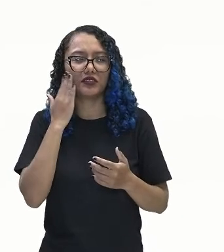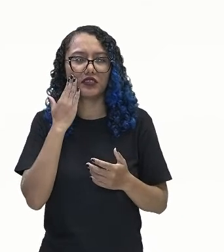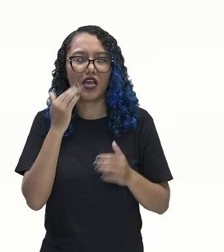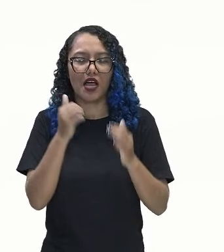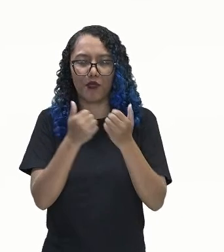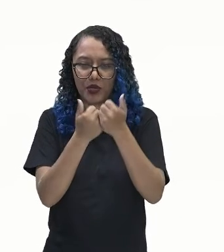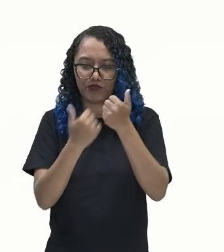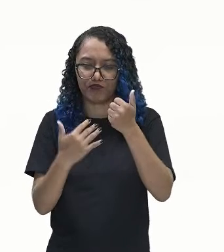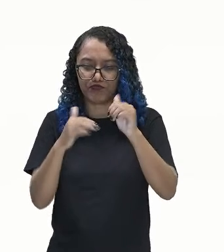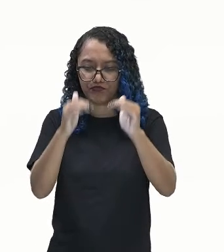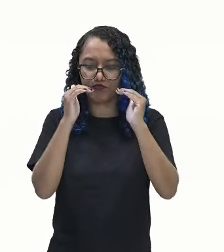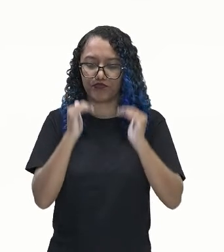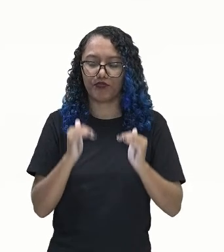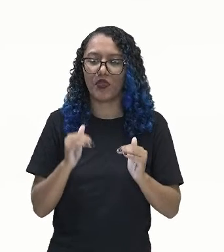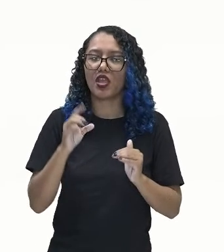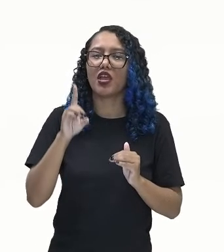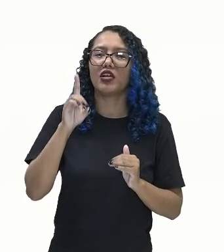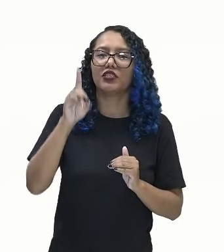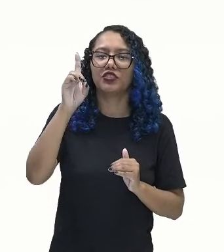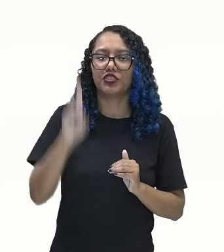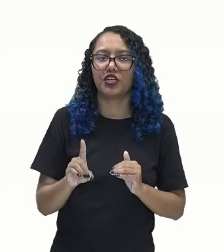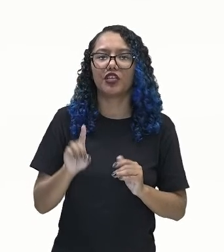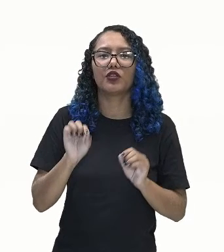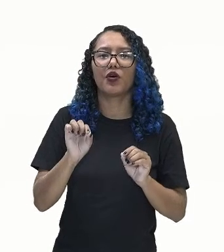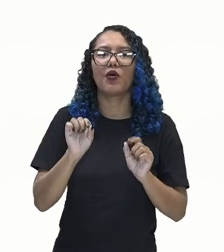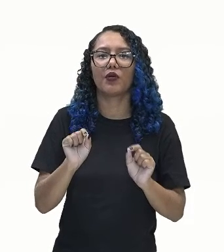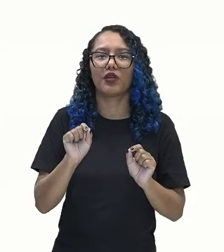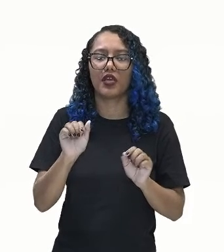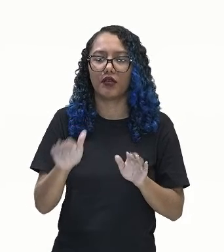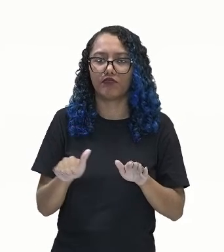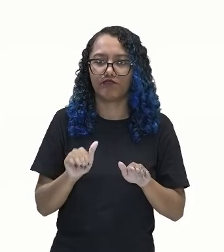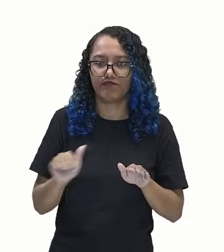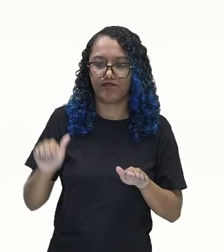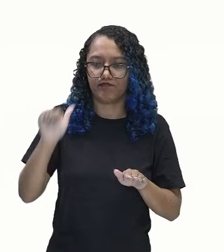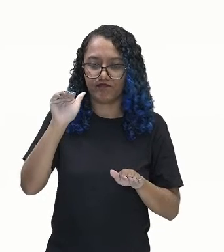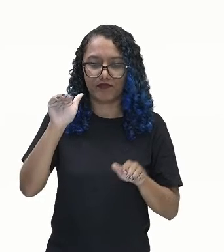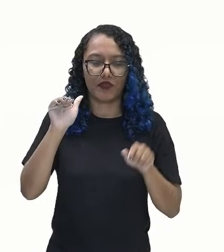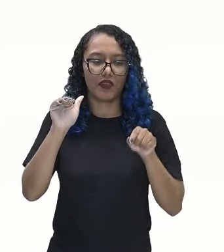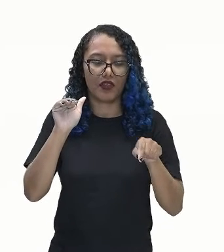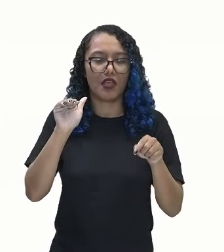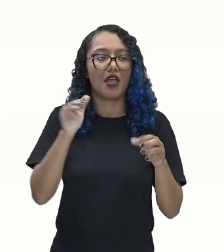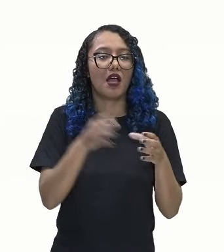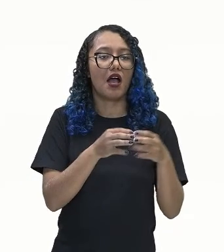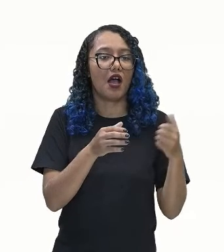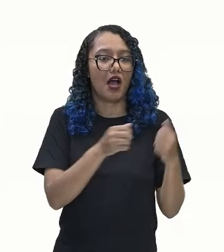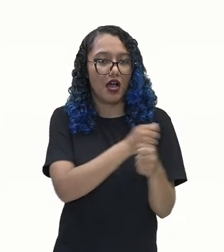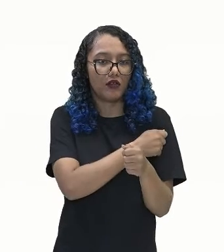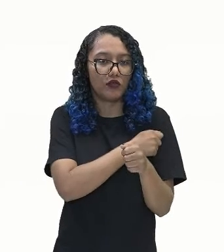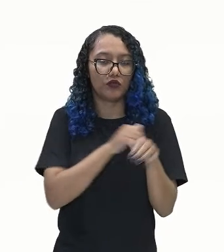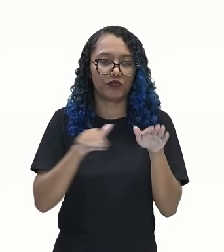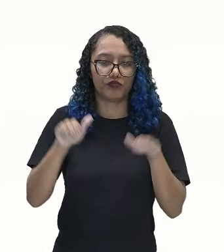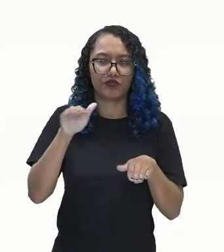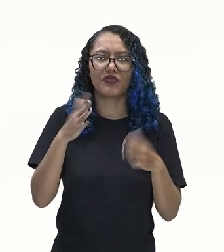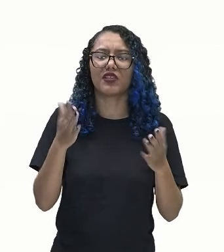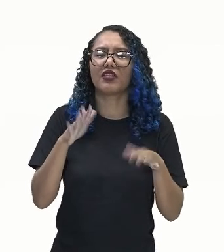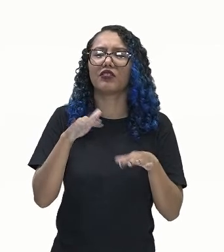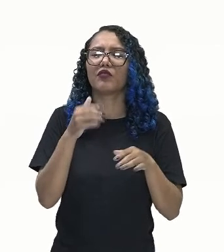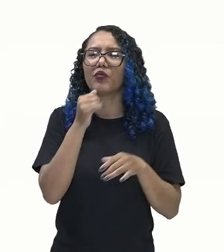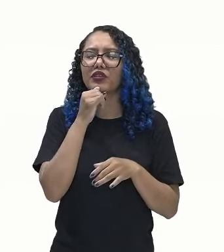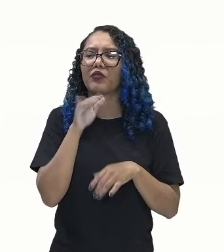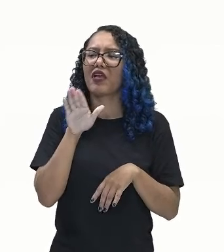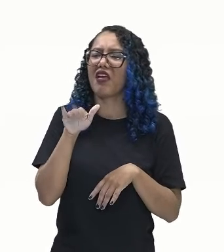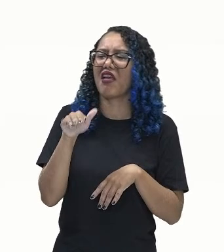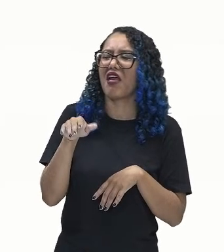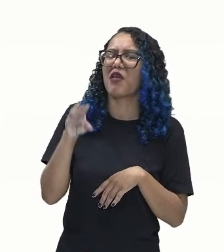o diretor é superior aos alunos. Então, será que esse aluno poderia chegar lá? Mano, a gente está